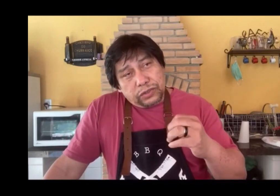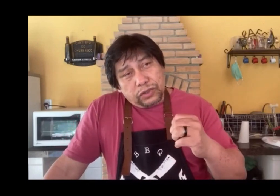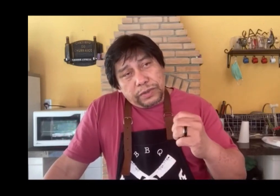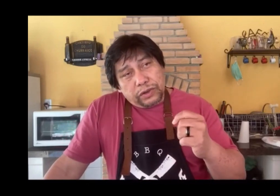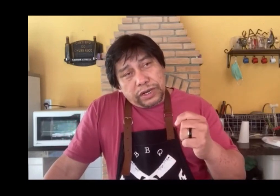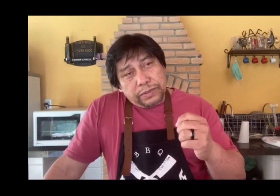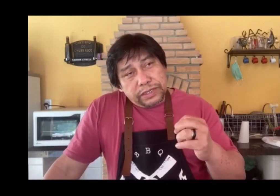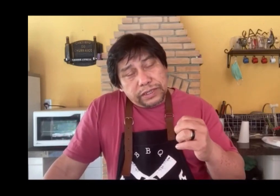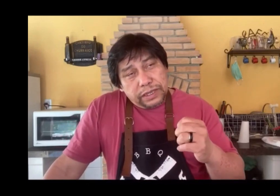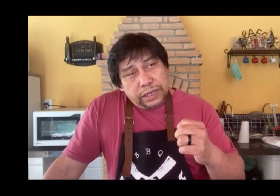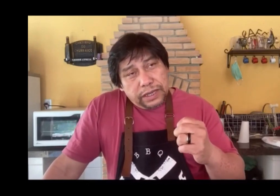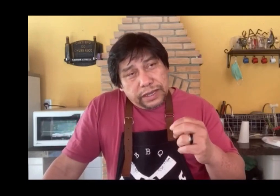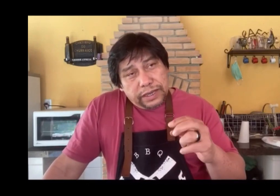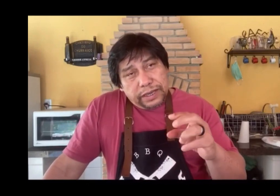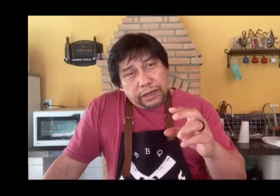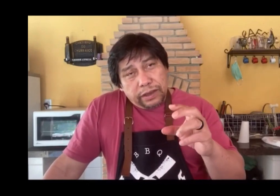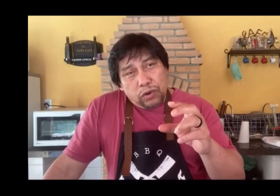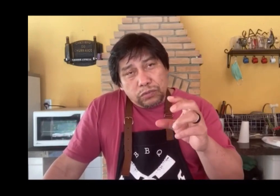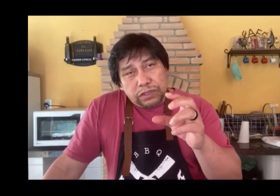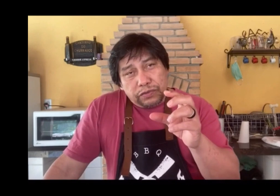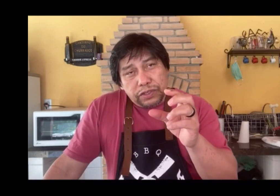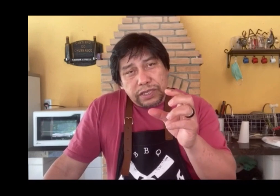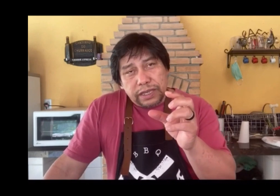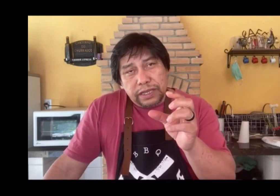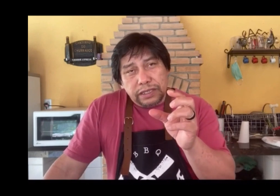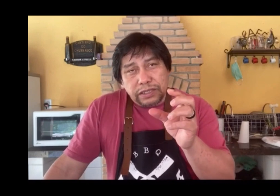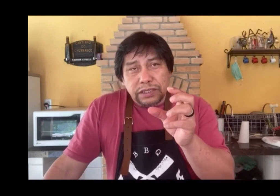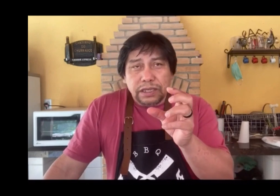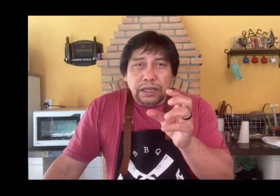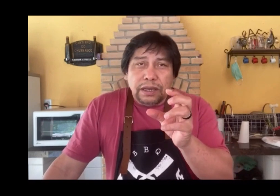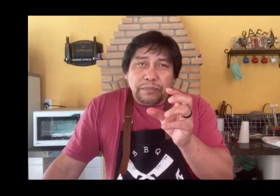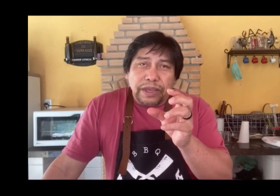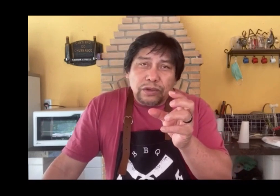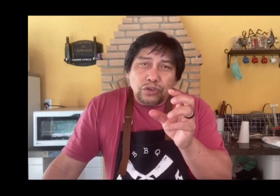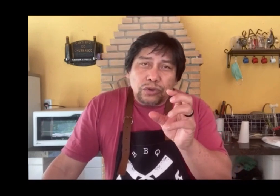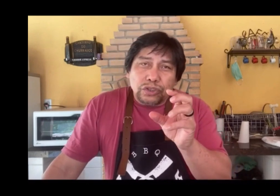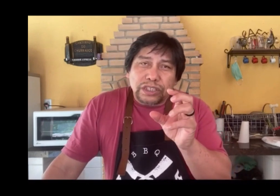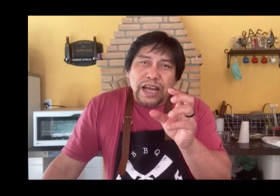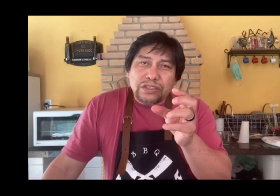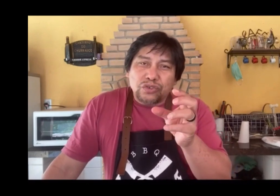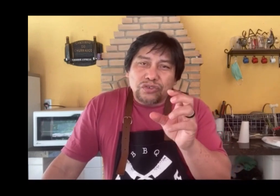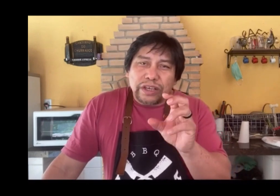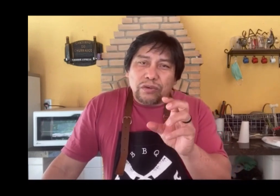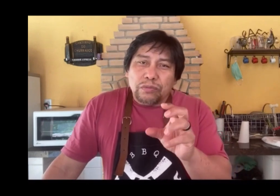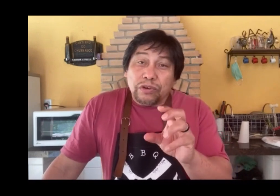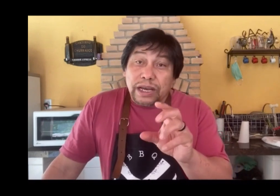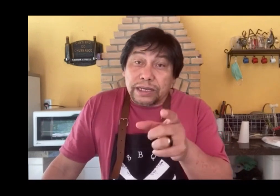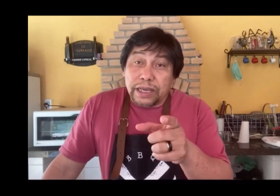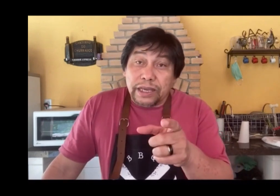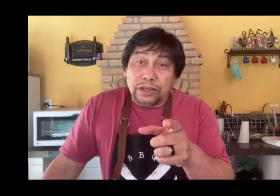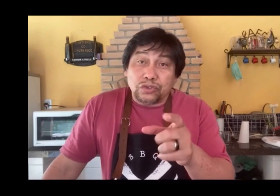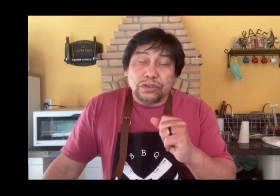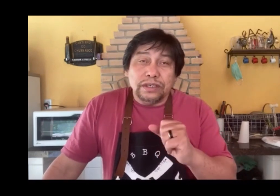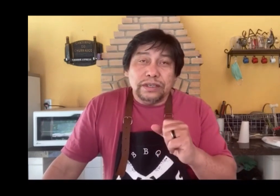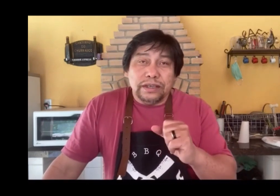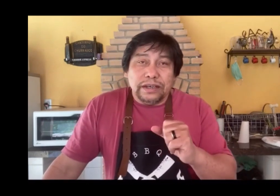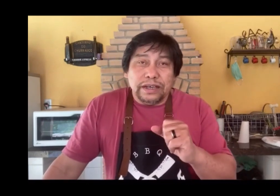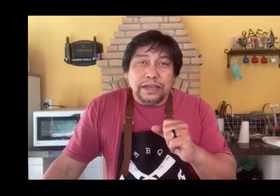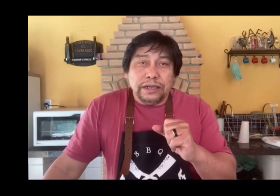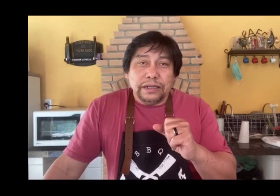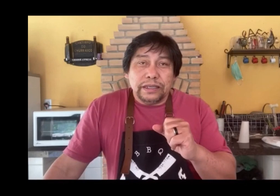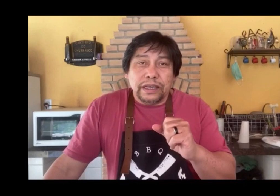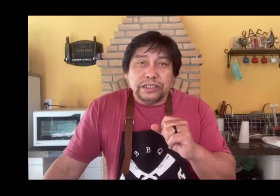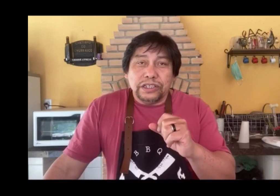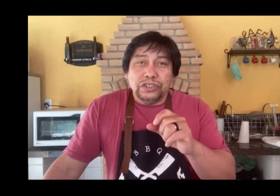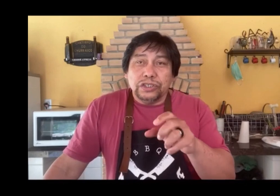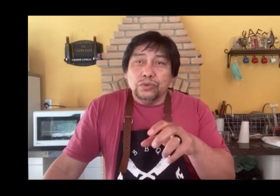pequenos, eu esqueci o nome agora, mas como se fossem aqueles pequenos crustáceos, né? Como o caranguejo,